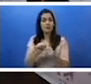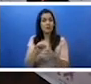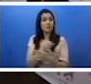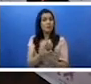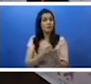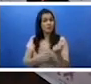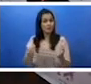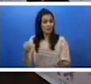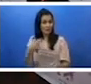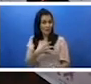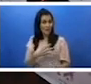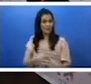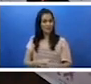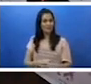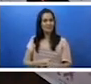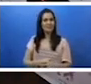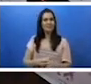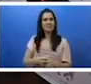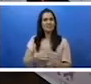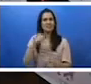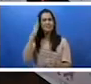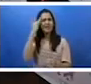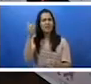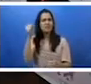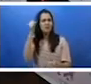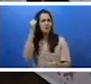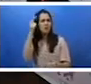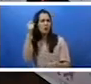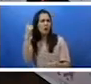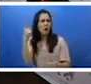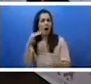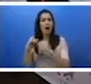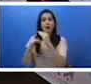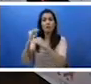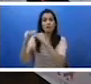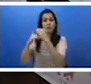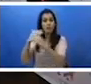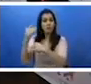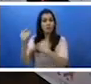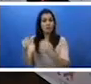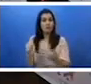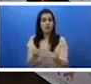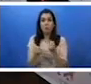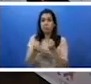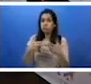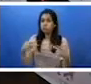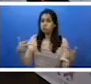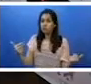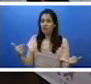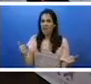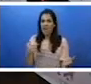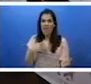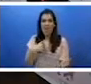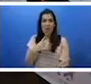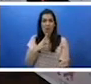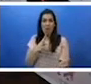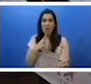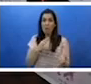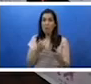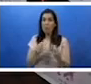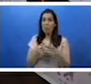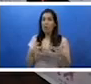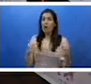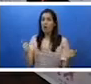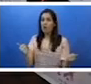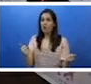apostila. Saber das descobertas, a evolução do meio de transporte. Nem eu conhecia tantas